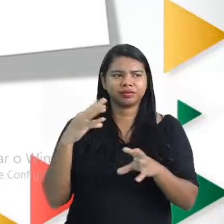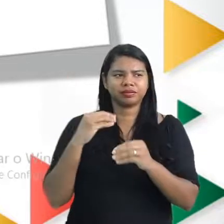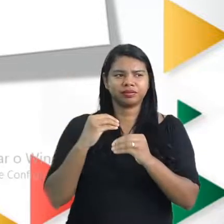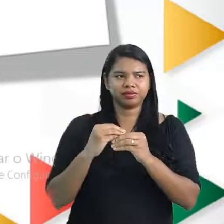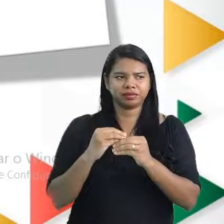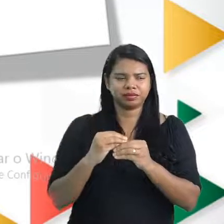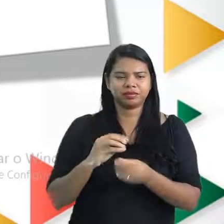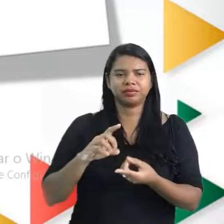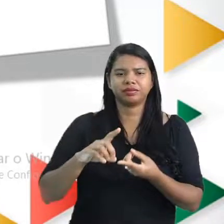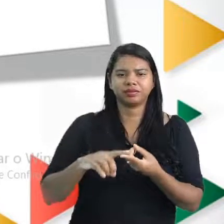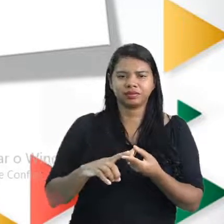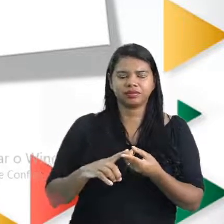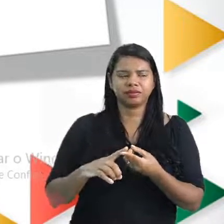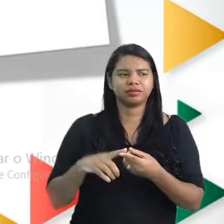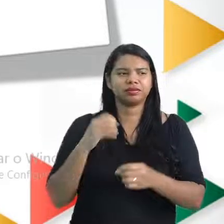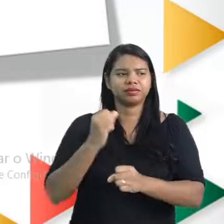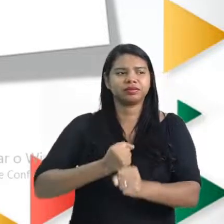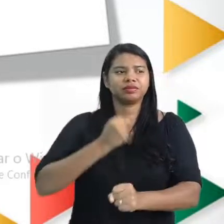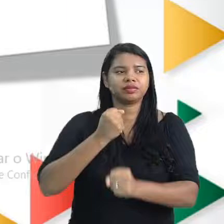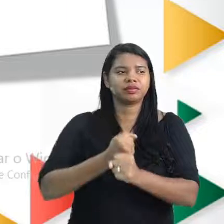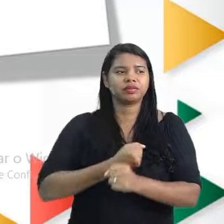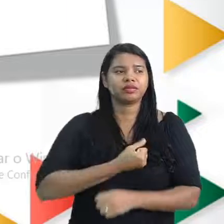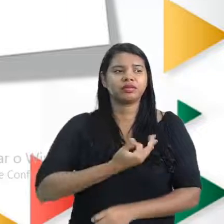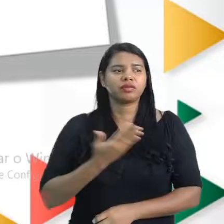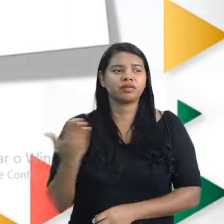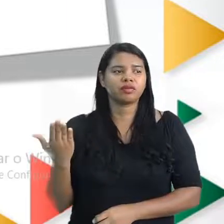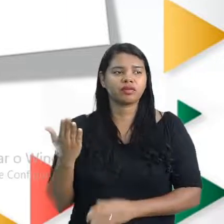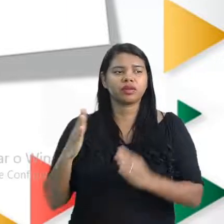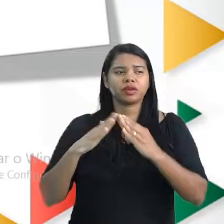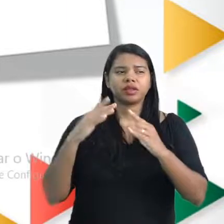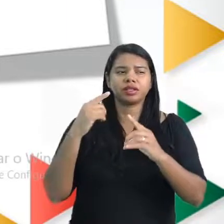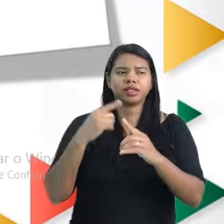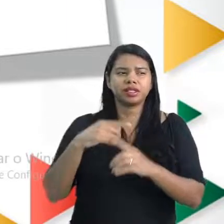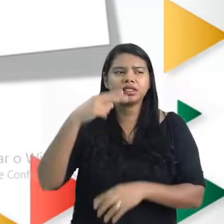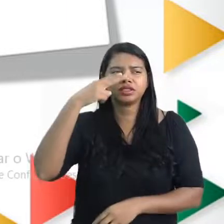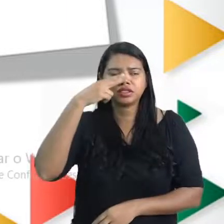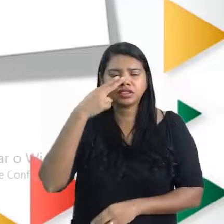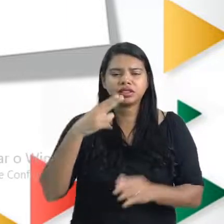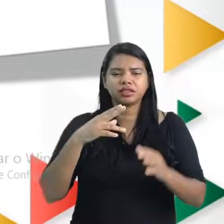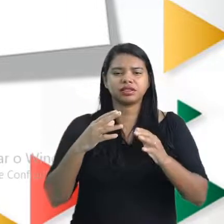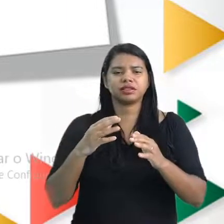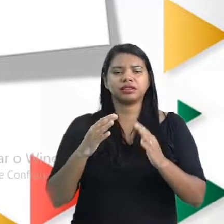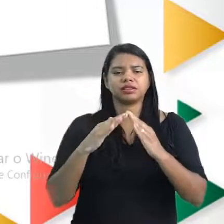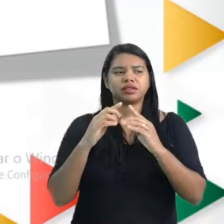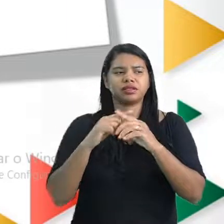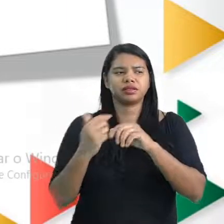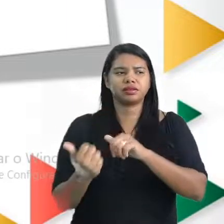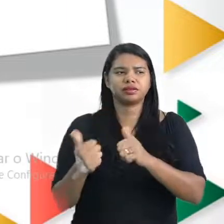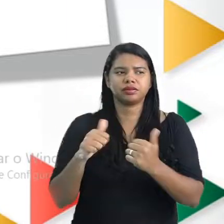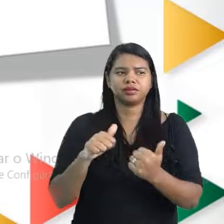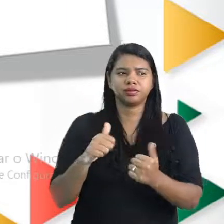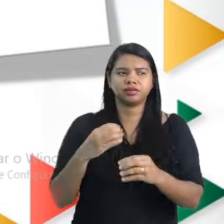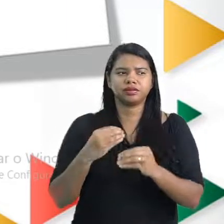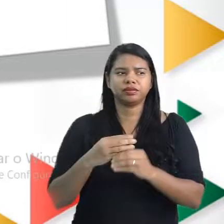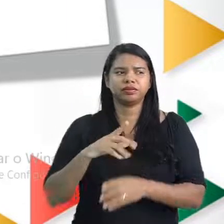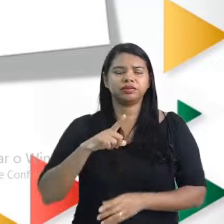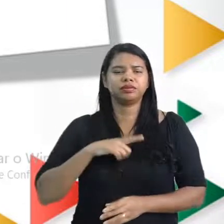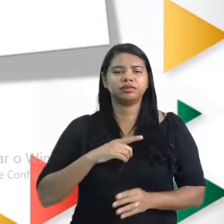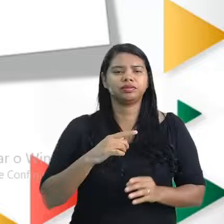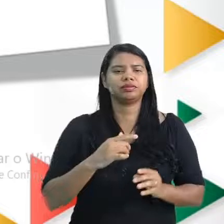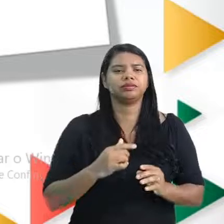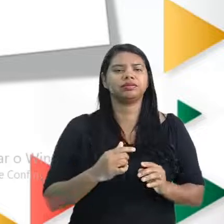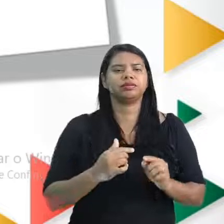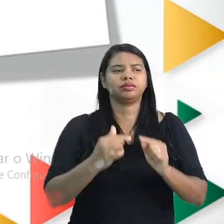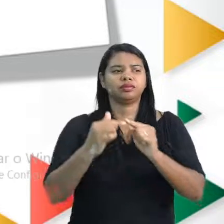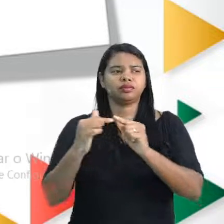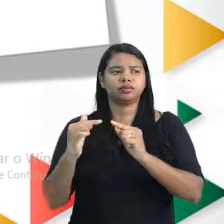indeterminado, é constituída por um número ilimitado de igrejas evangélicas batistas, com as quais mantém uma relação de